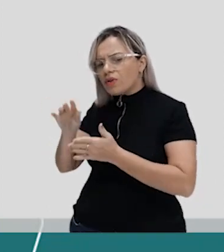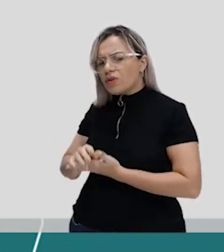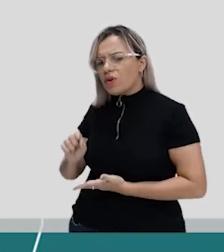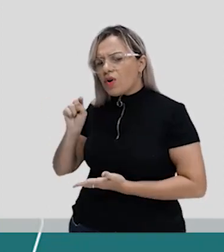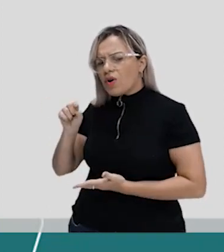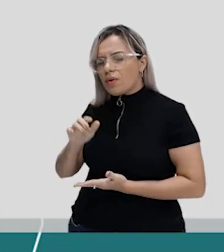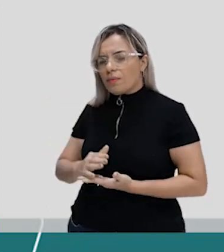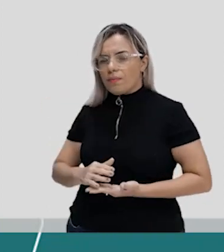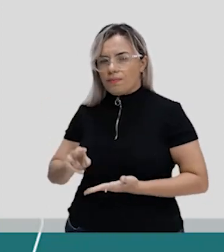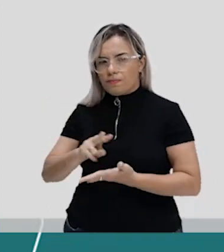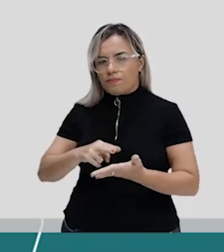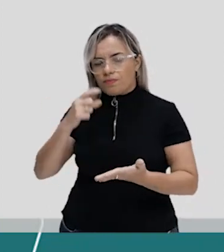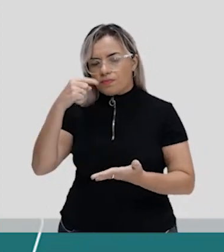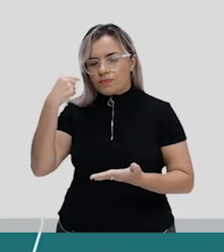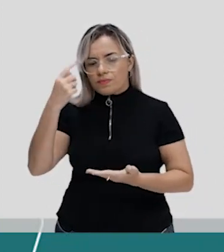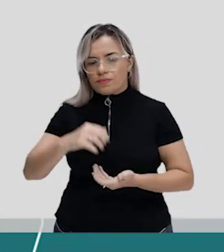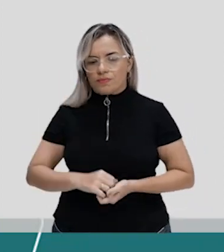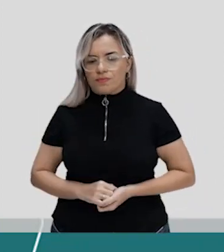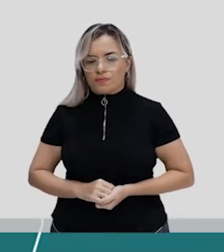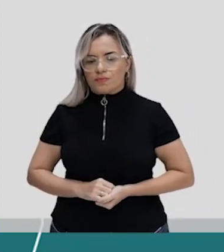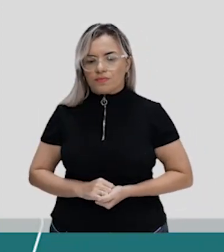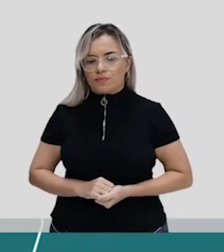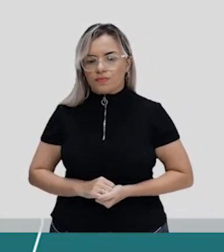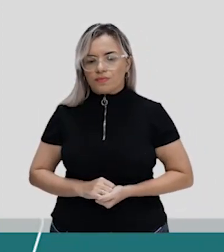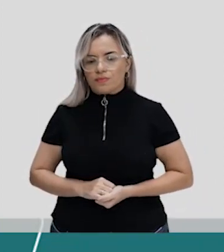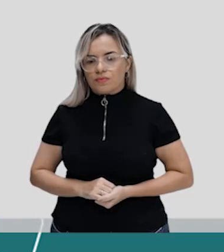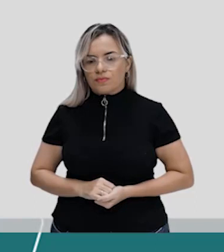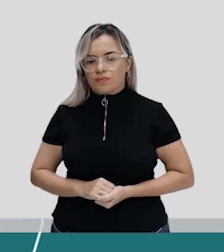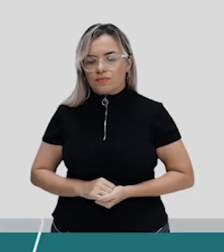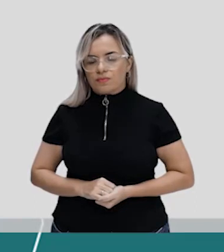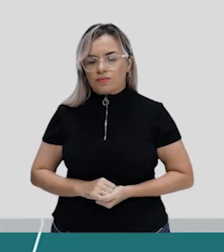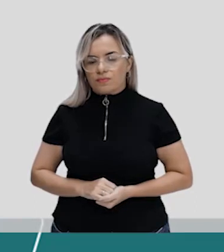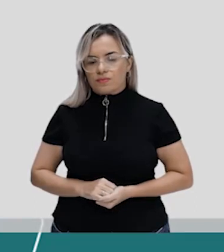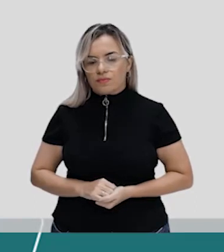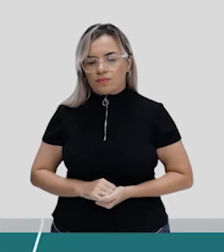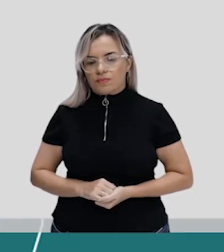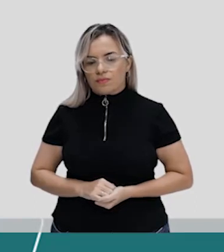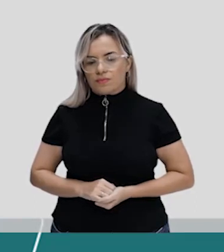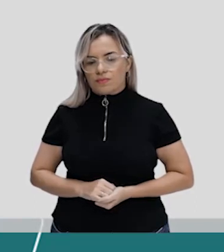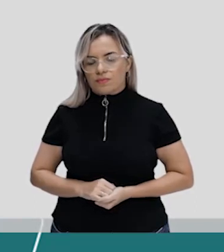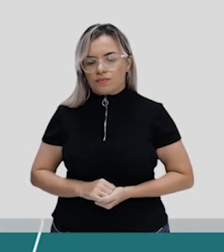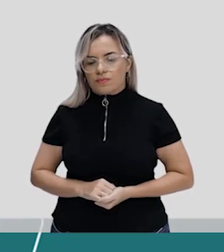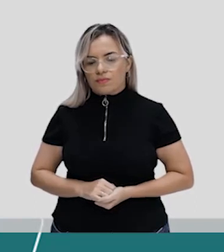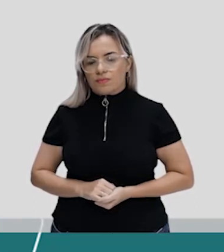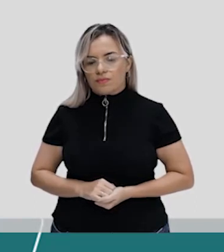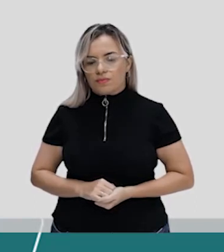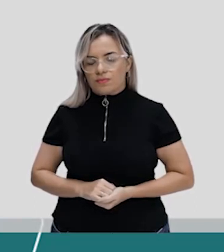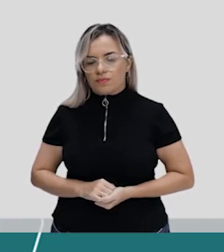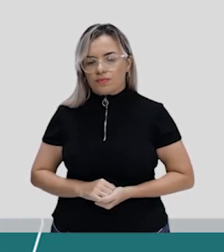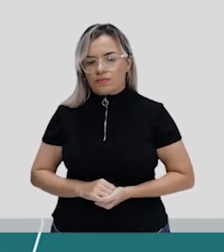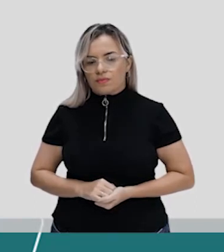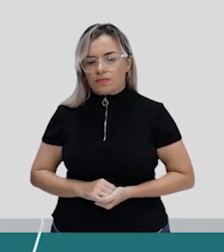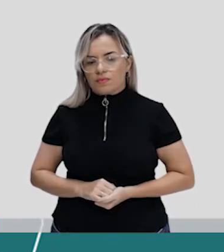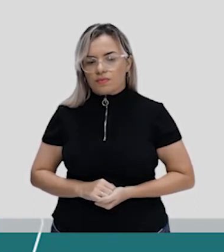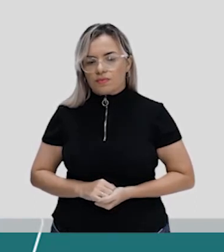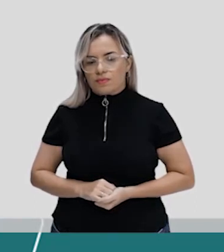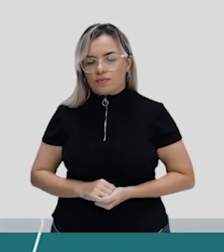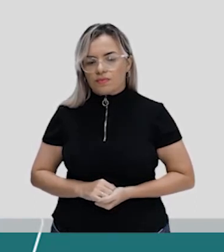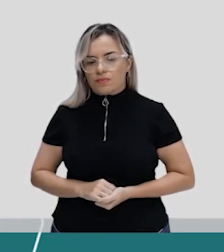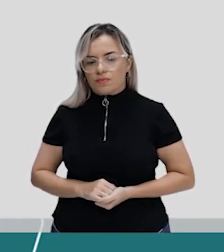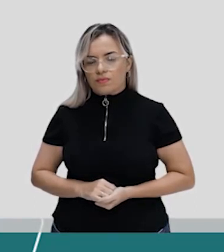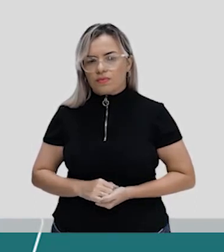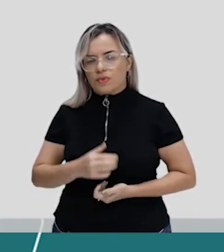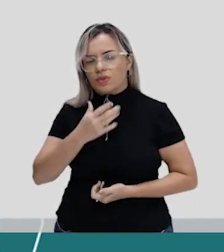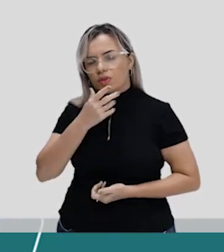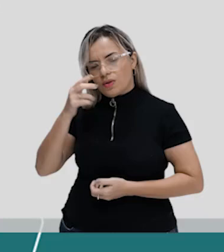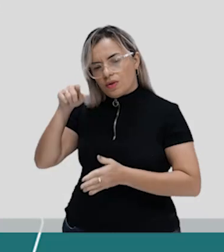Soy española. ¿Y usted es mexicano? Sí, soy mexicano de Guadalajara. Então,